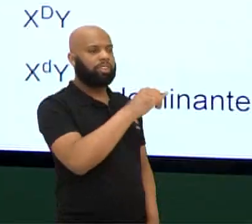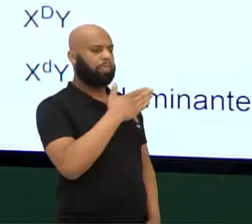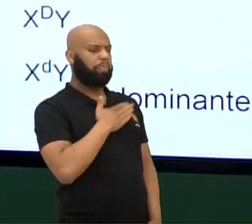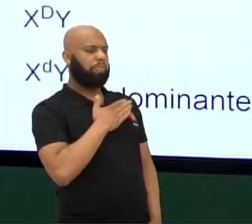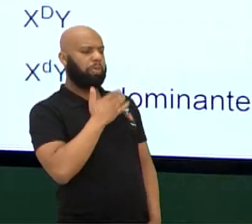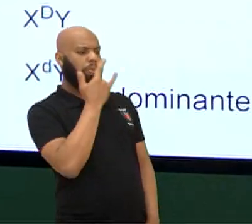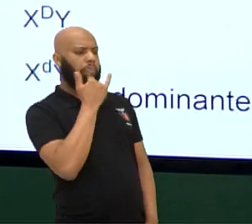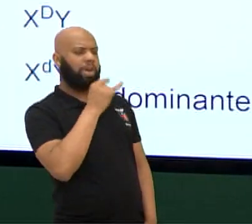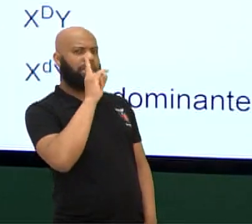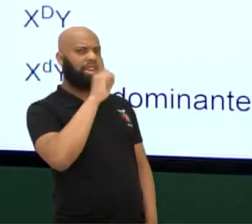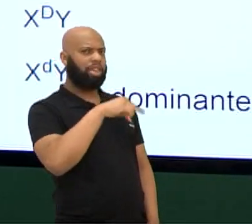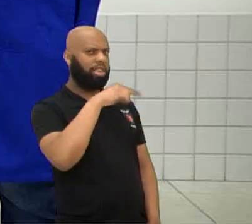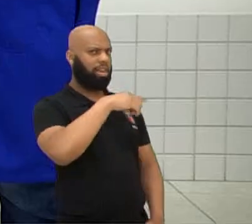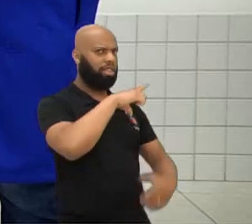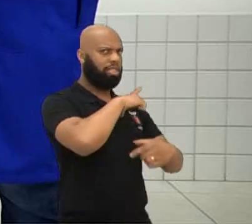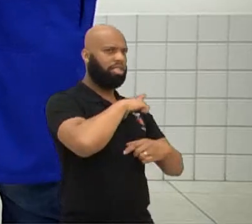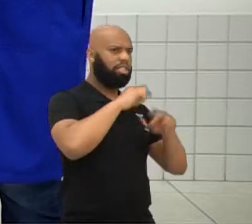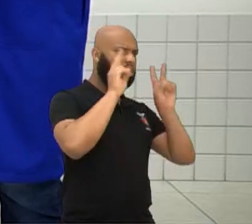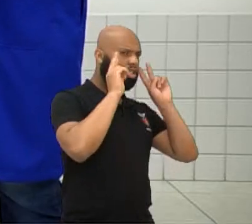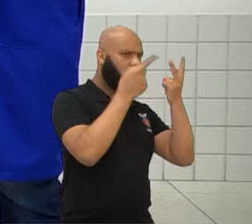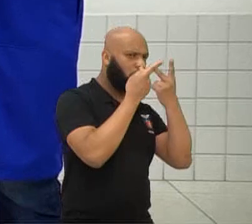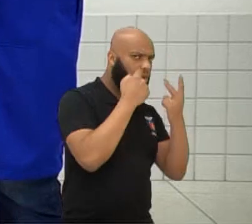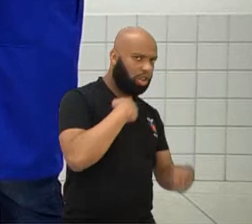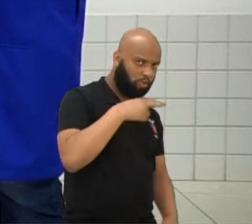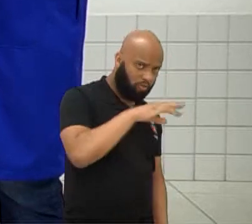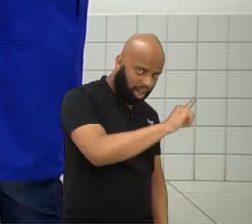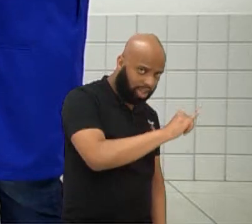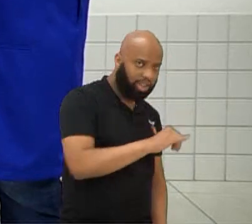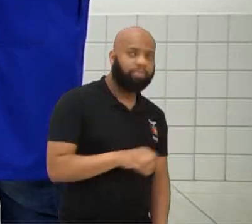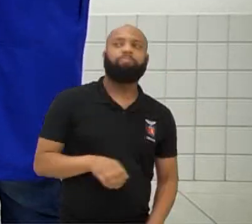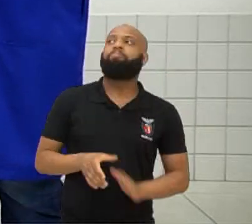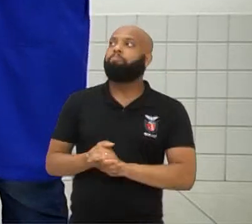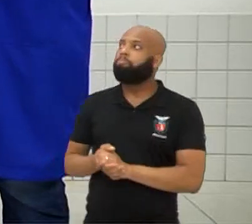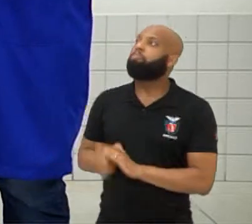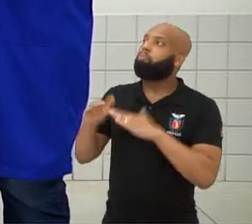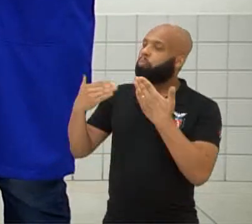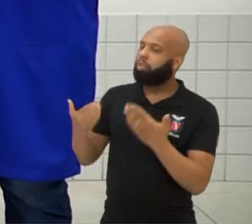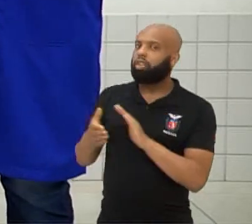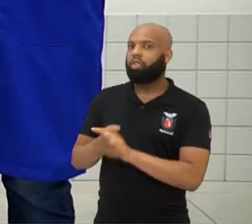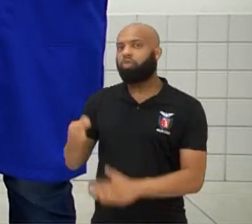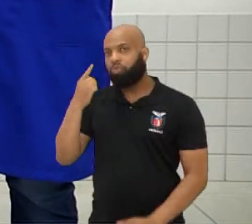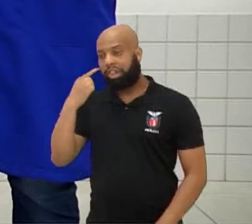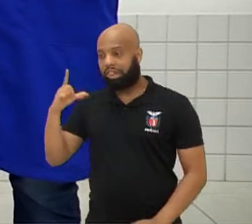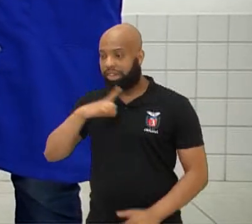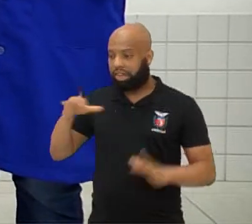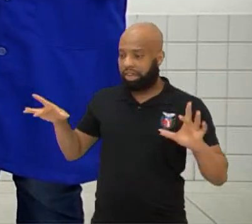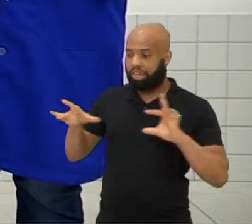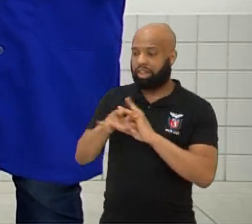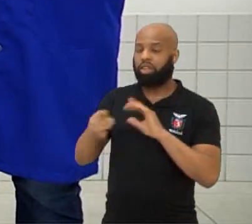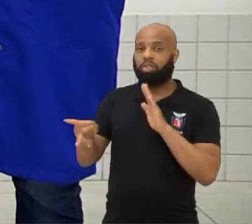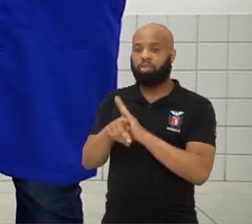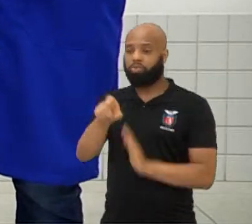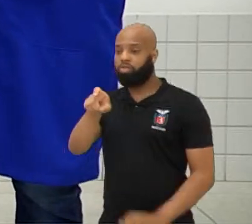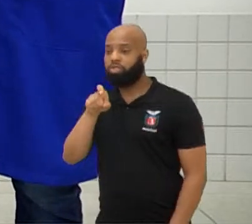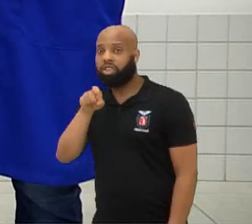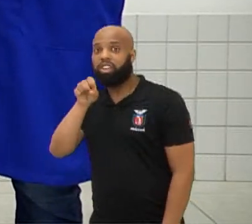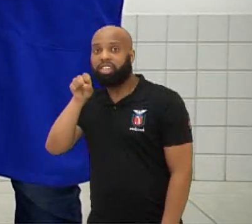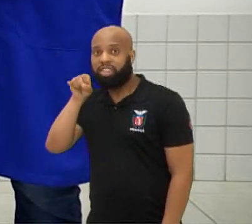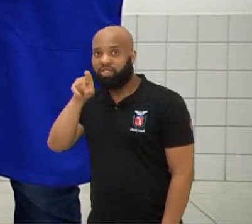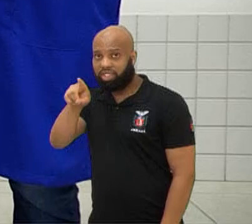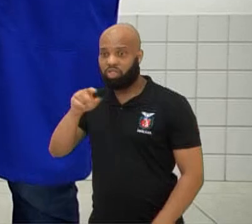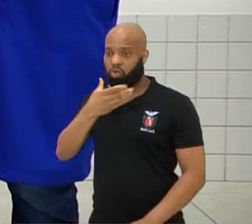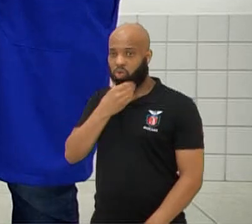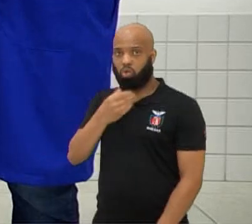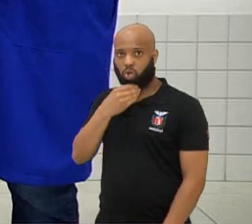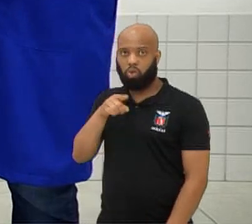daltônico, eu tenho a possibilidade de ser? Se seu pai é daltônico, você tem a possibilidade de ter, notem que vai estar ligado ao X. Se você é